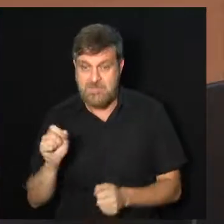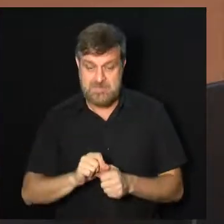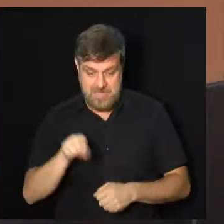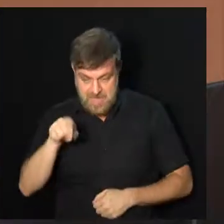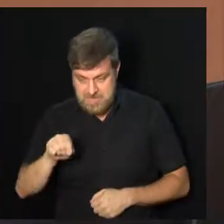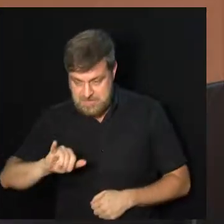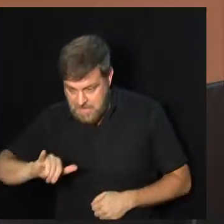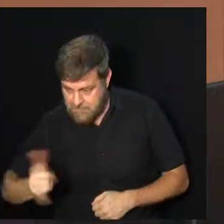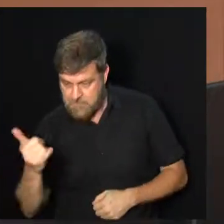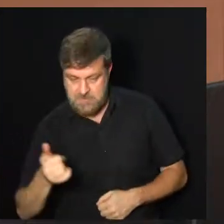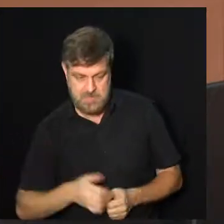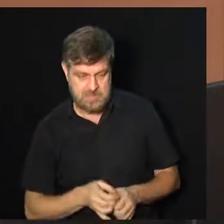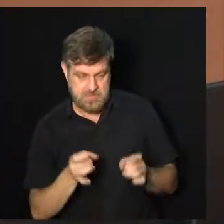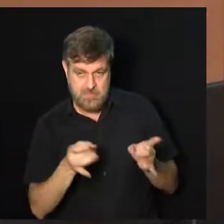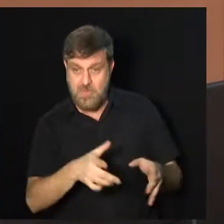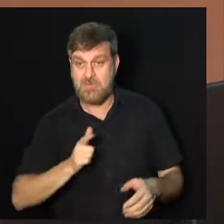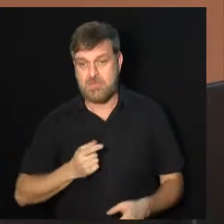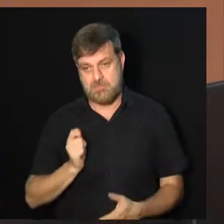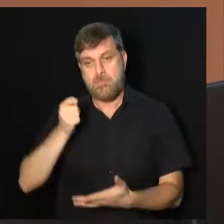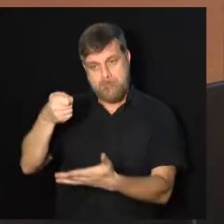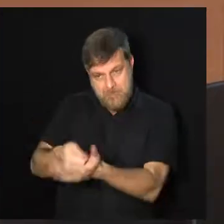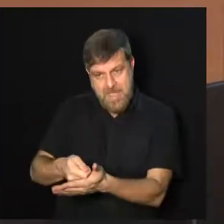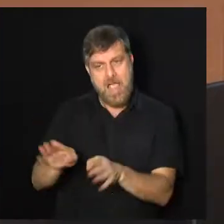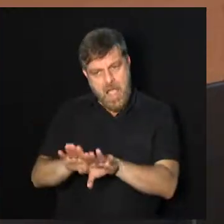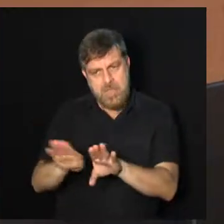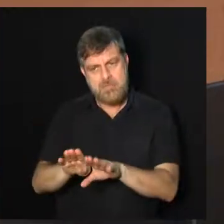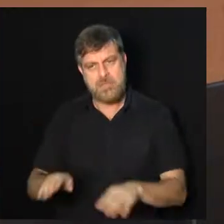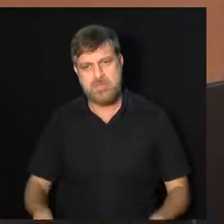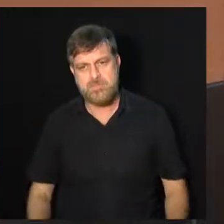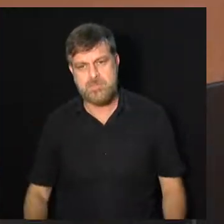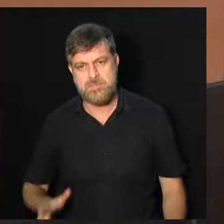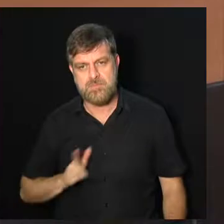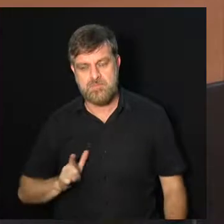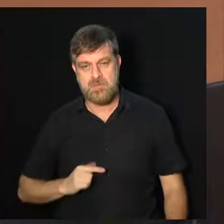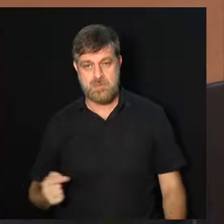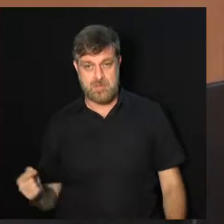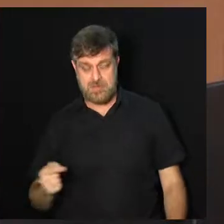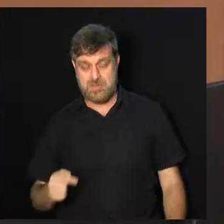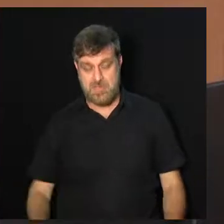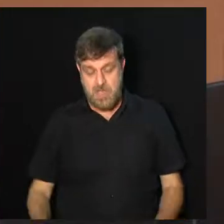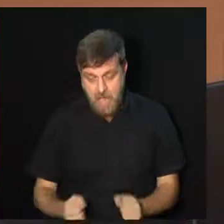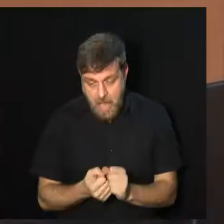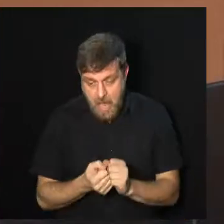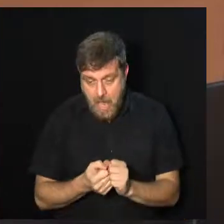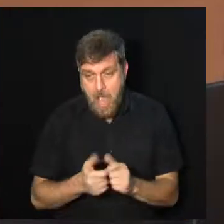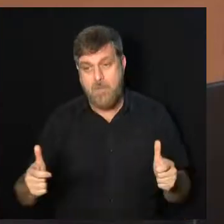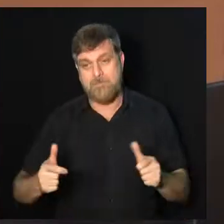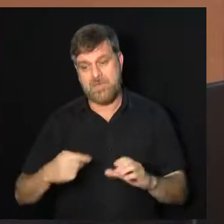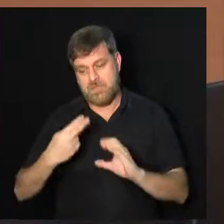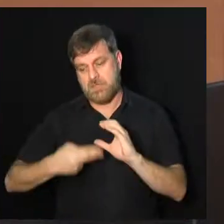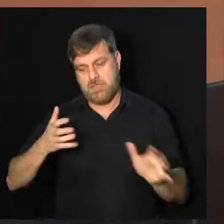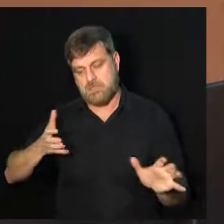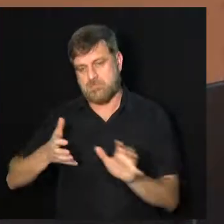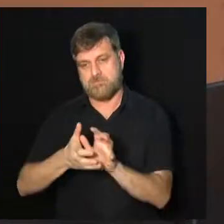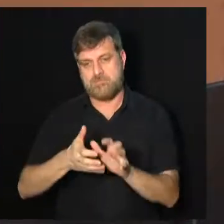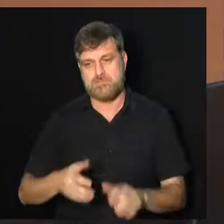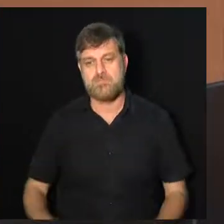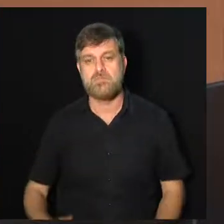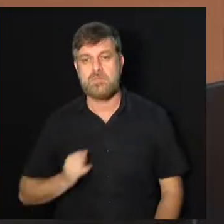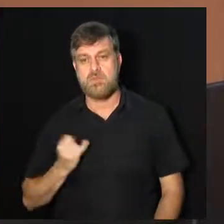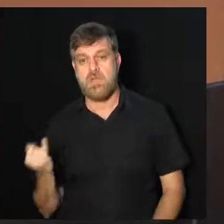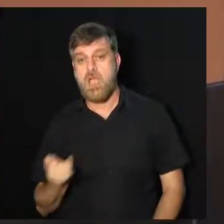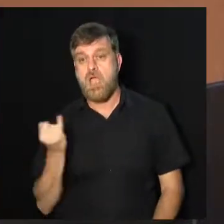disposição. Então, ela deveria receber por isso também. E neste processo está a ampliação das cooperativas. E aí é